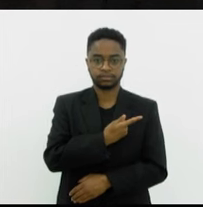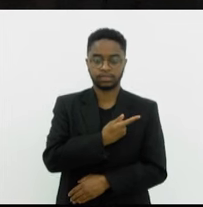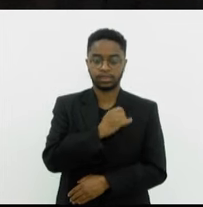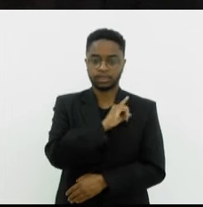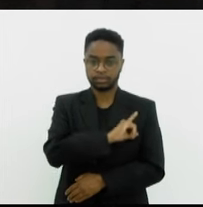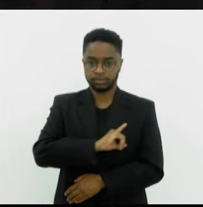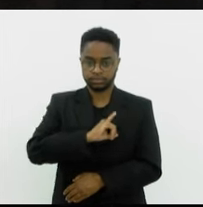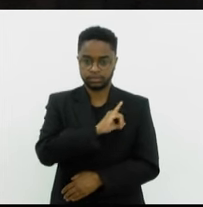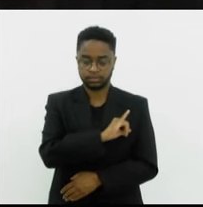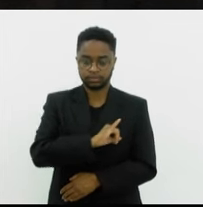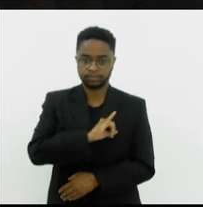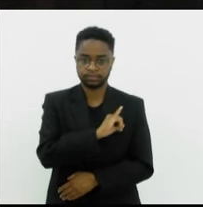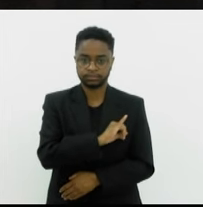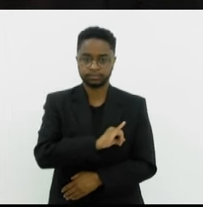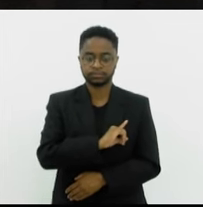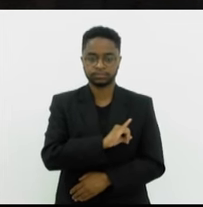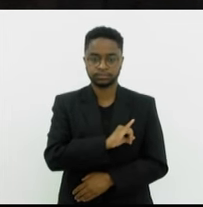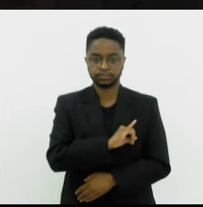Itaboraí,